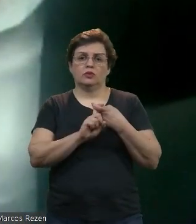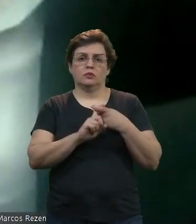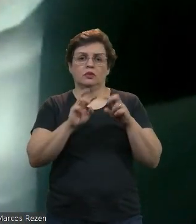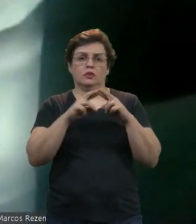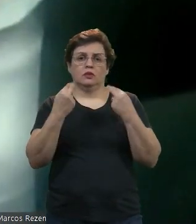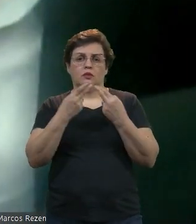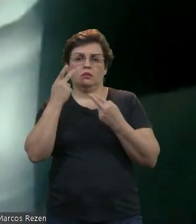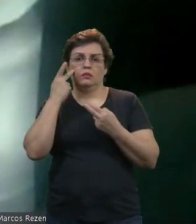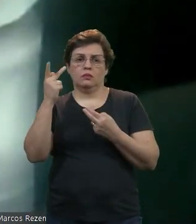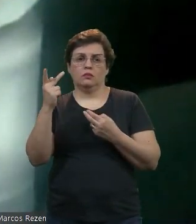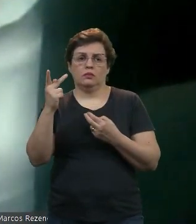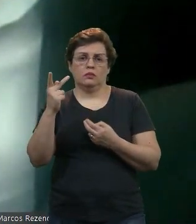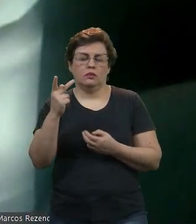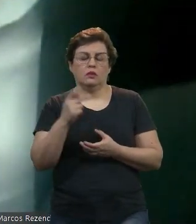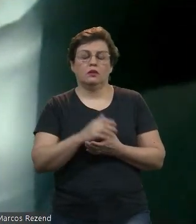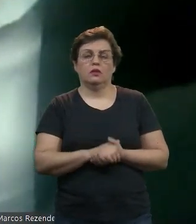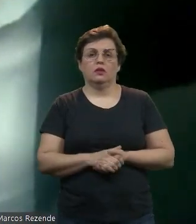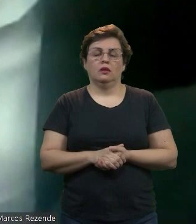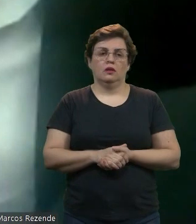sessão por...